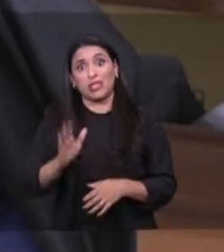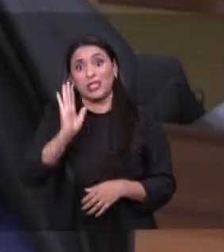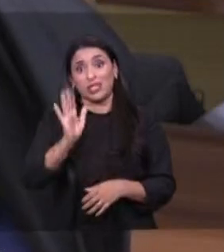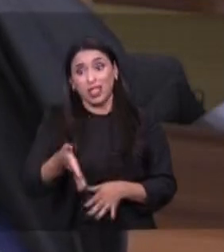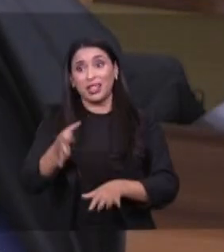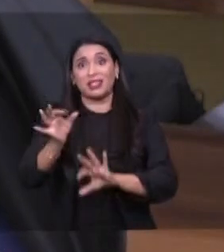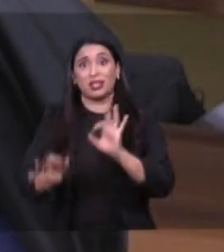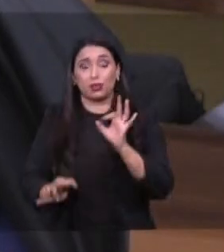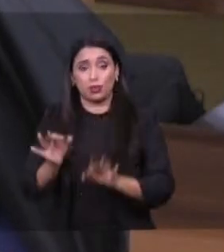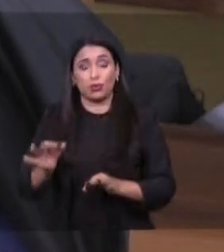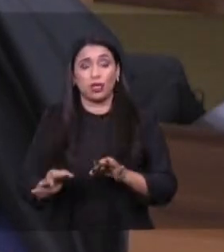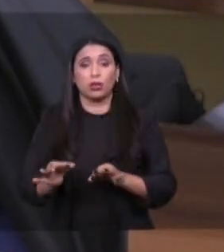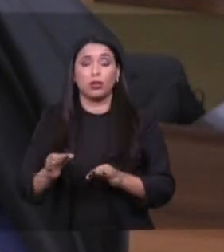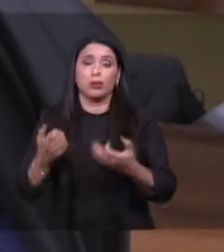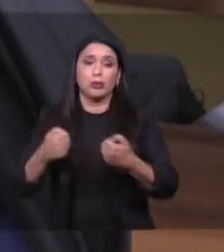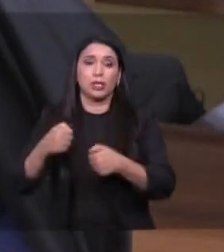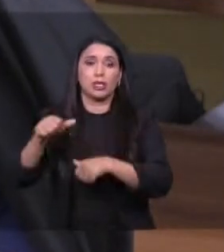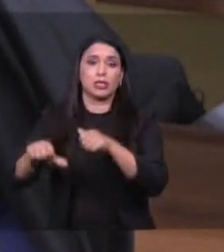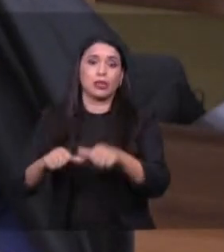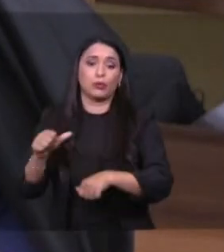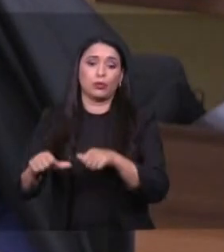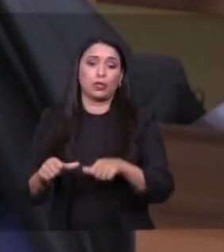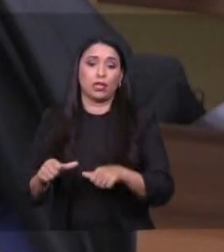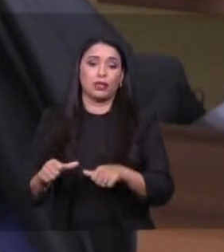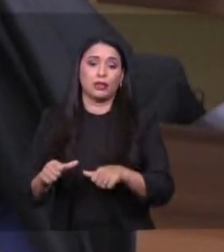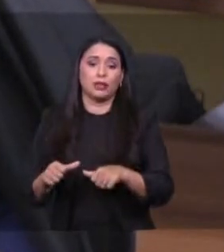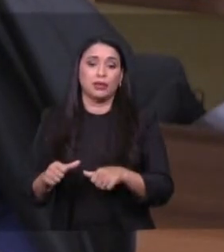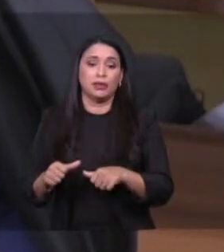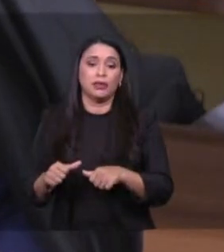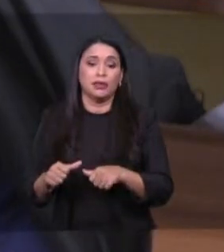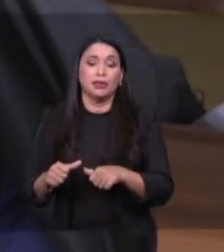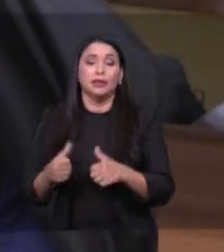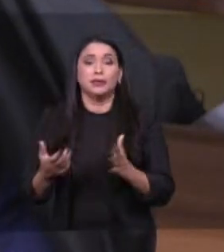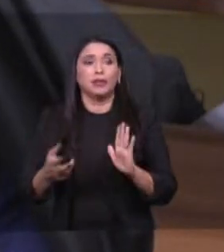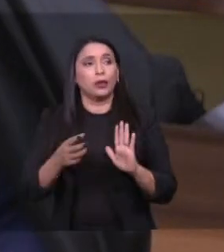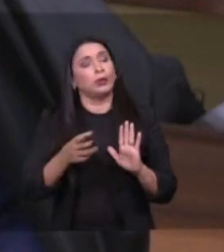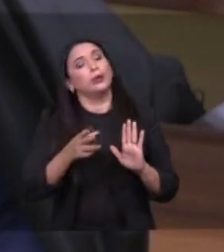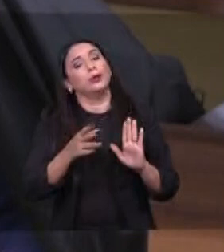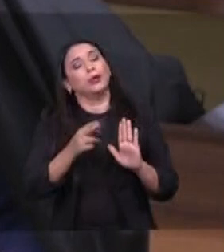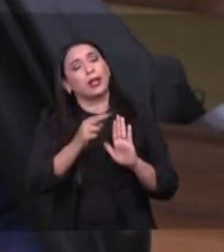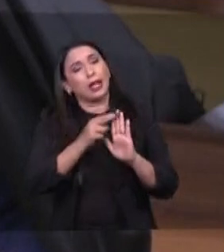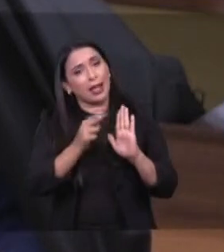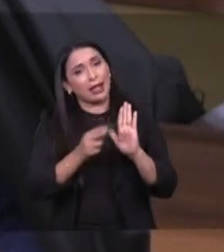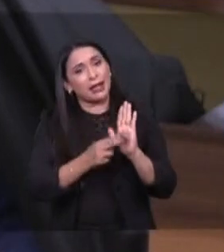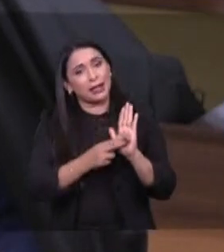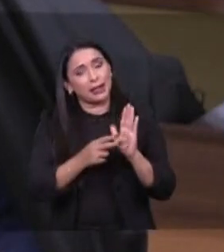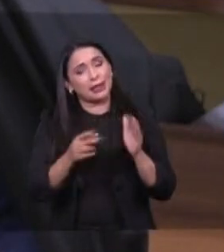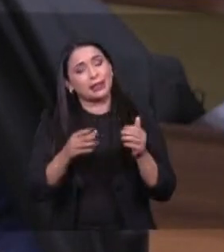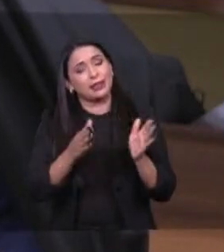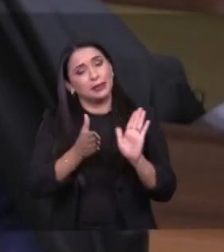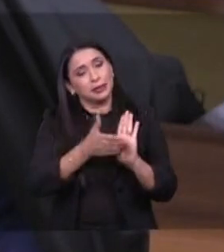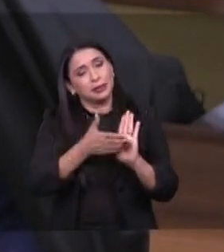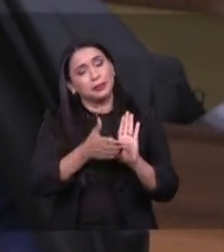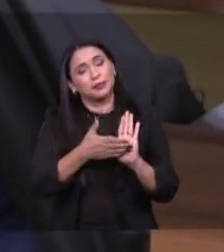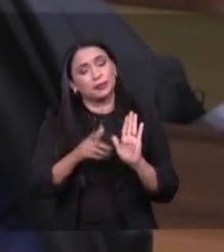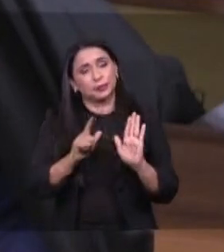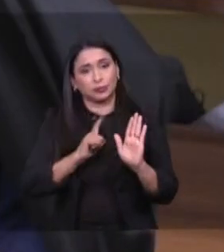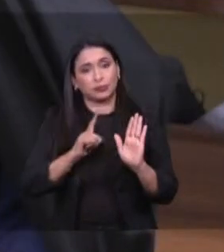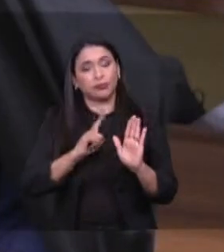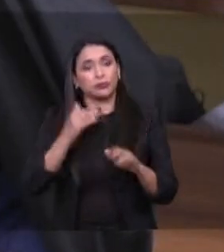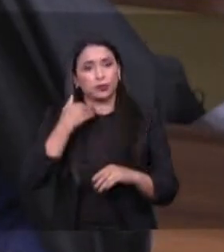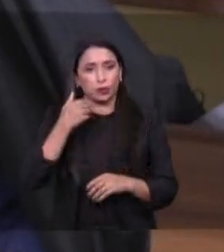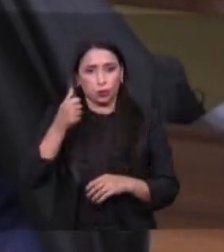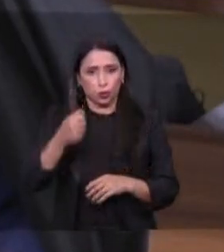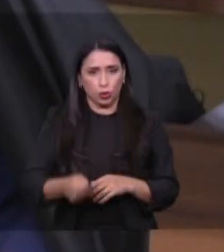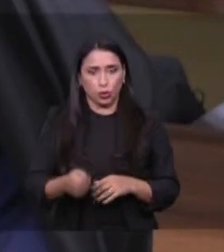que está conduzindo o processo. A norma em questão, que indubitavelmente se refere ao juiz